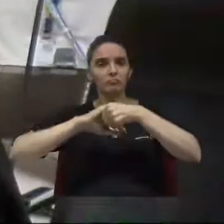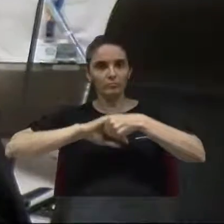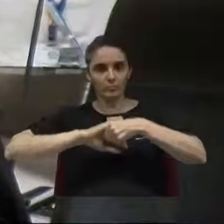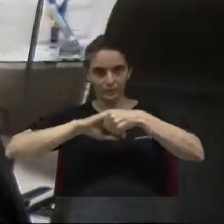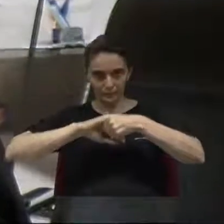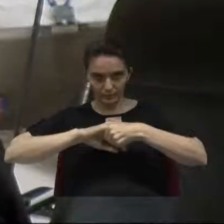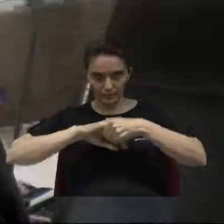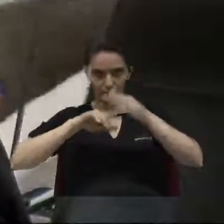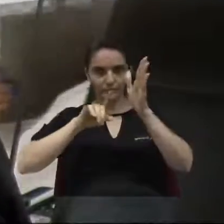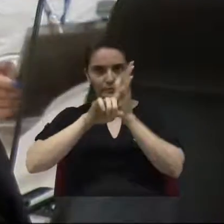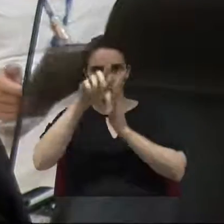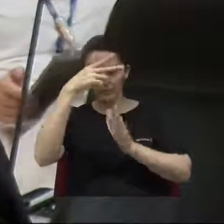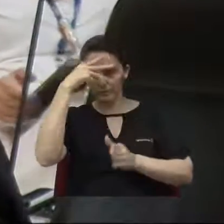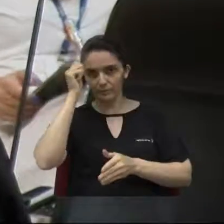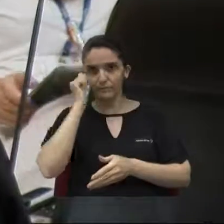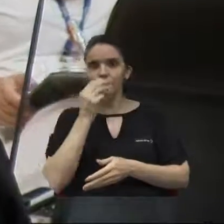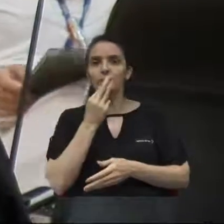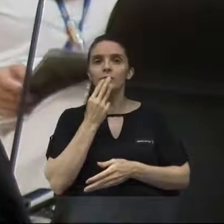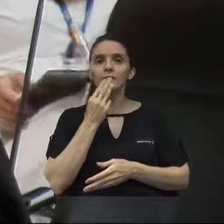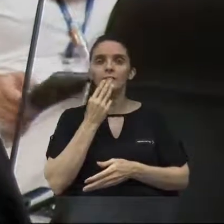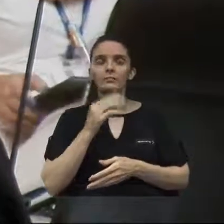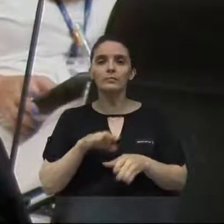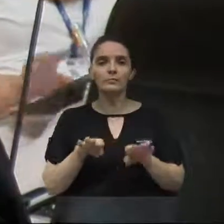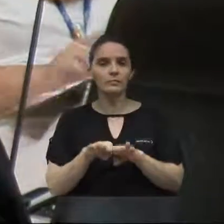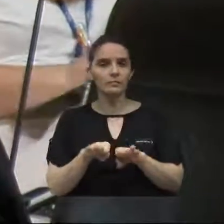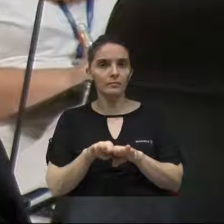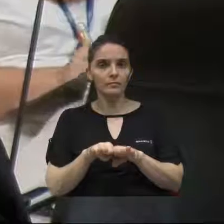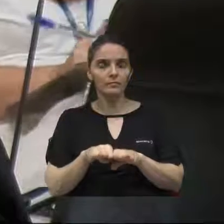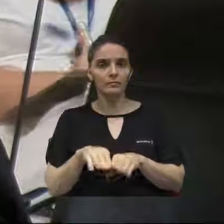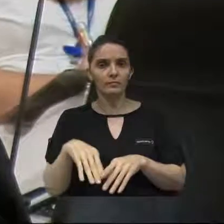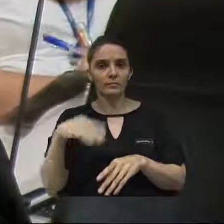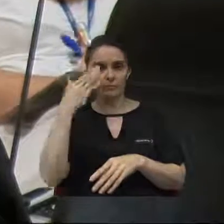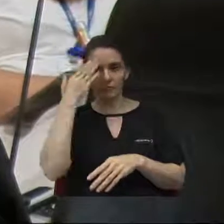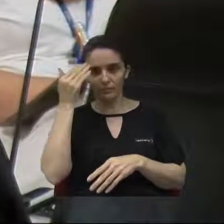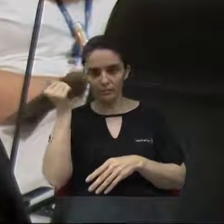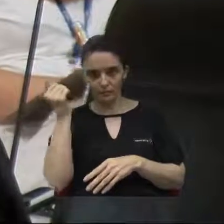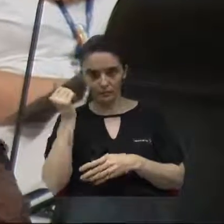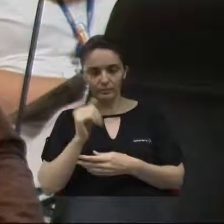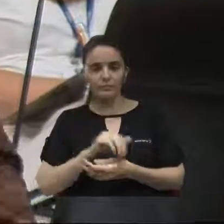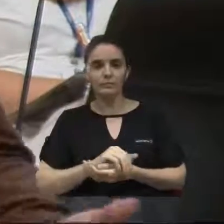seu requerimento. Eu também, quando fui noticiado dessa